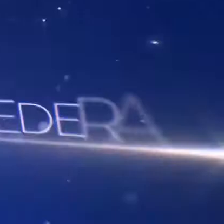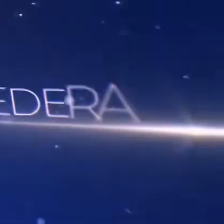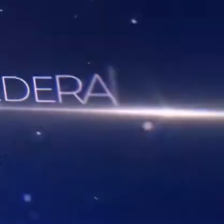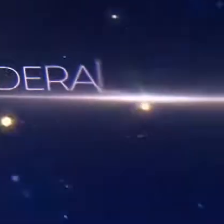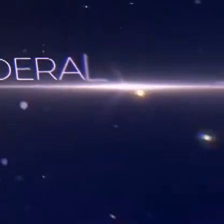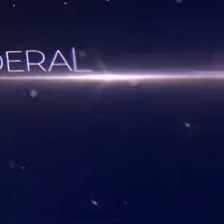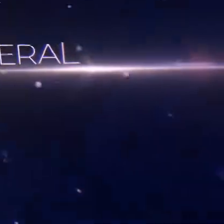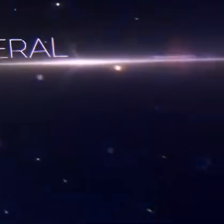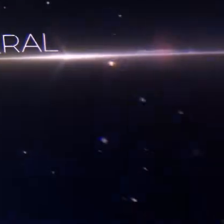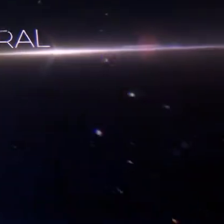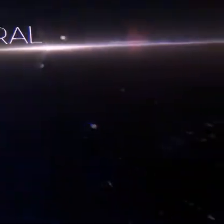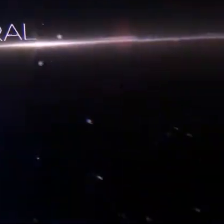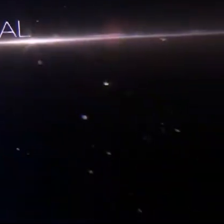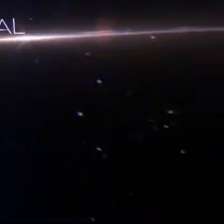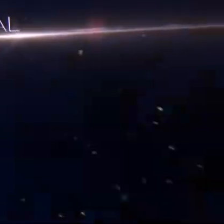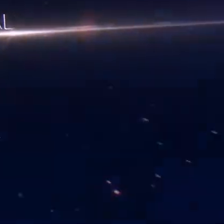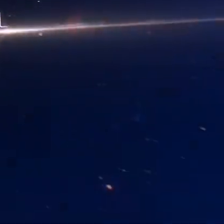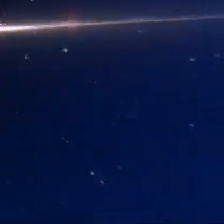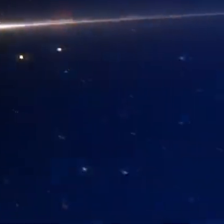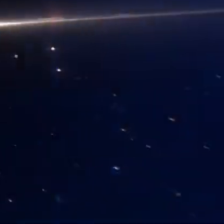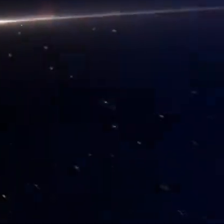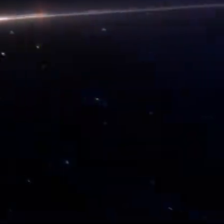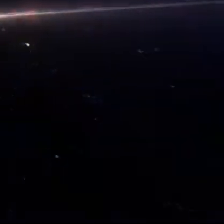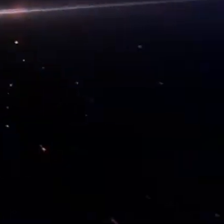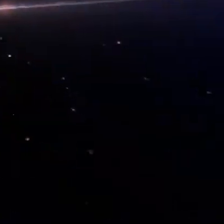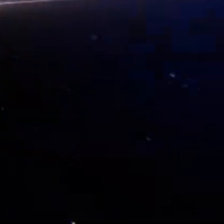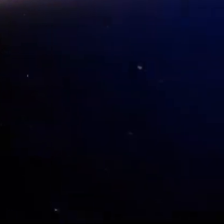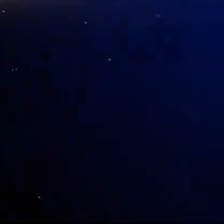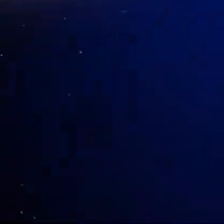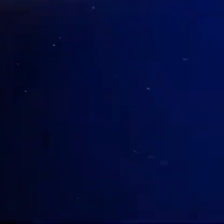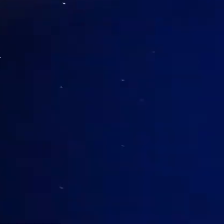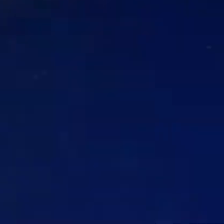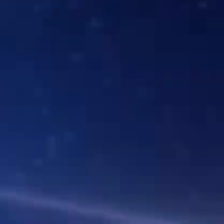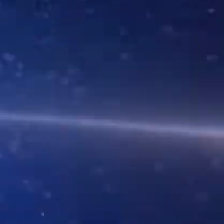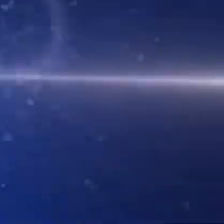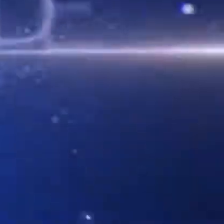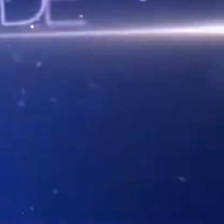E em 2010, deputado federal.